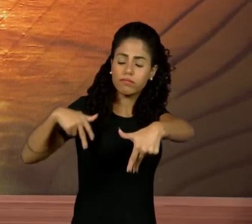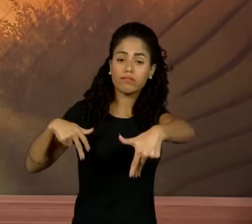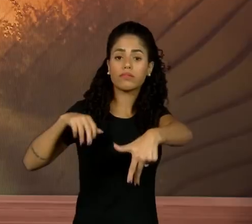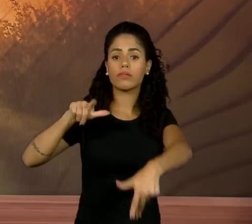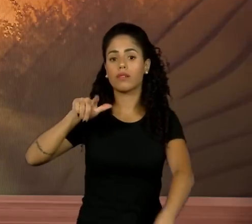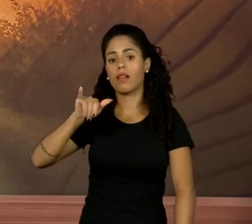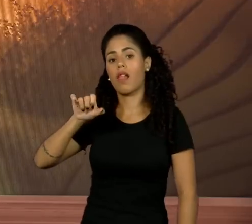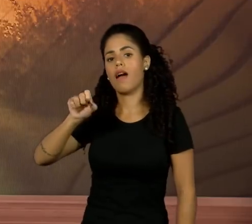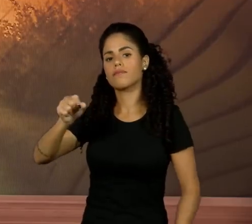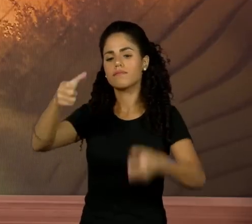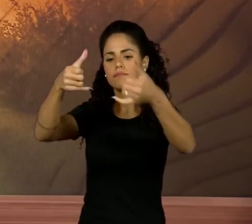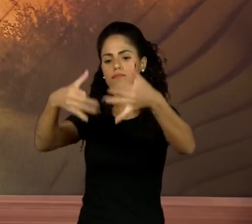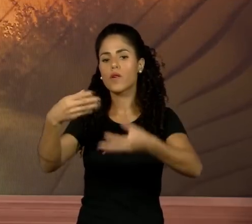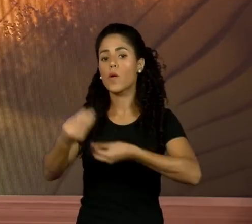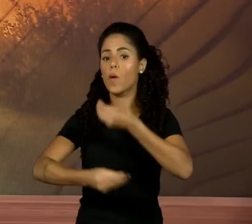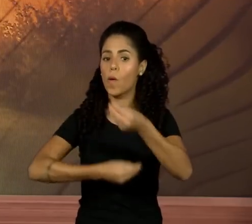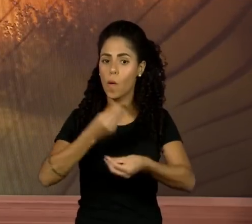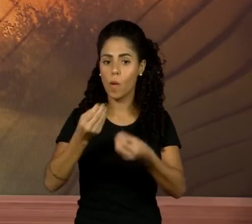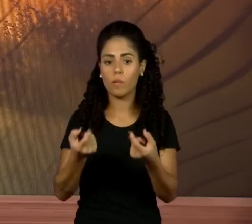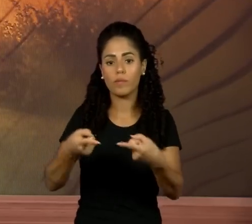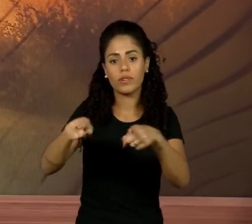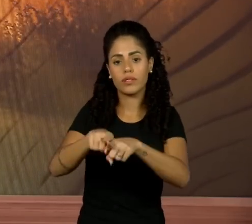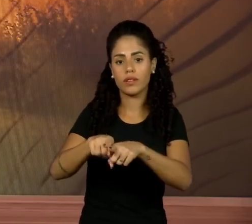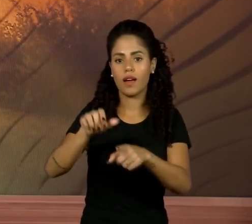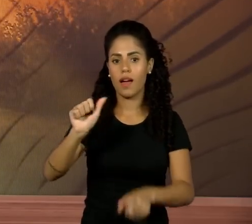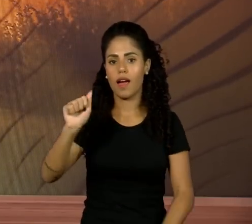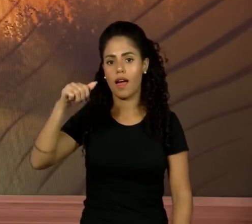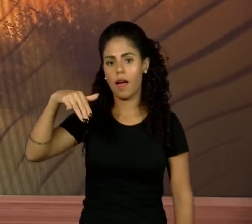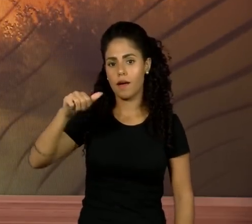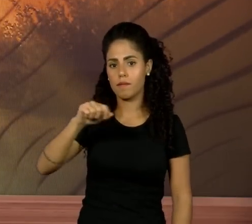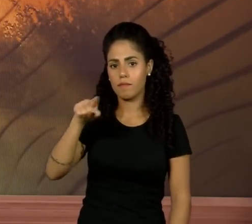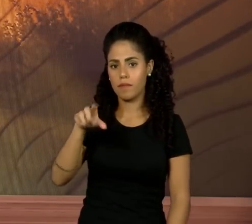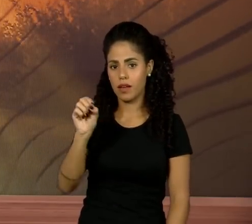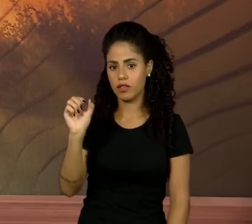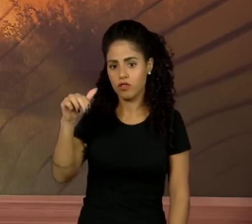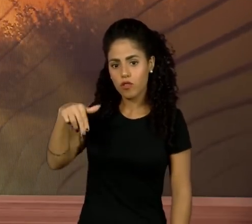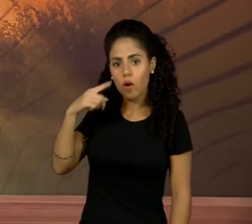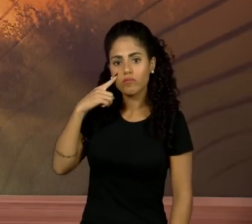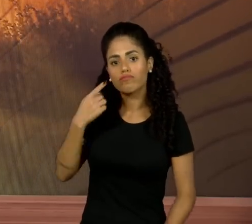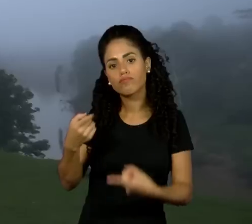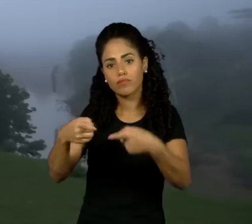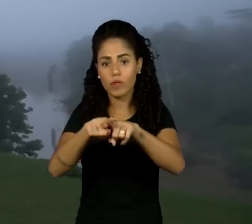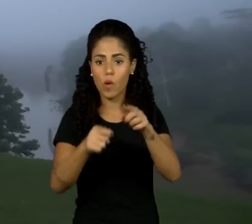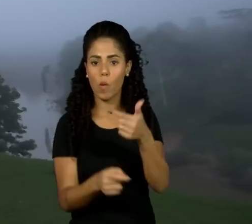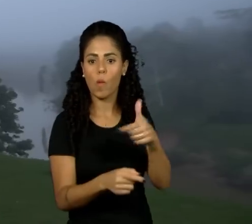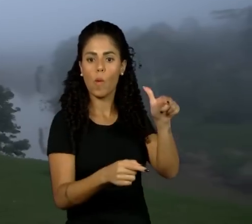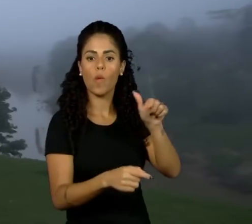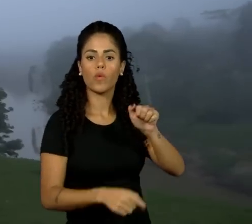produzida em parceria com o Amazon Rainforest Journalism Fund e com o Pulitzer Center.